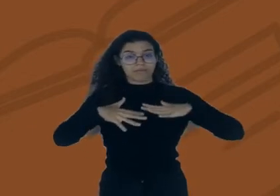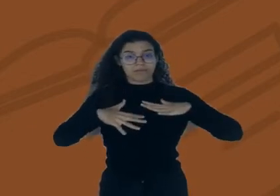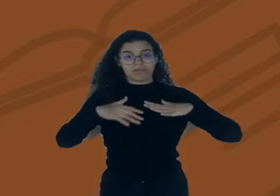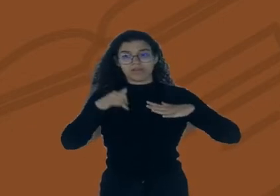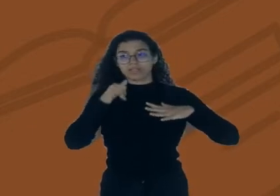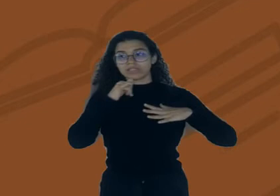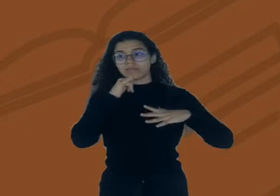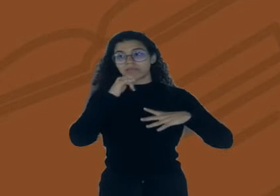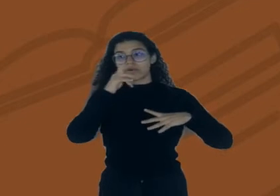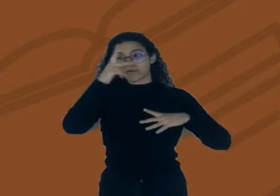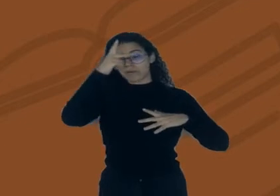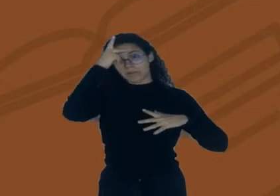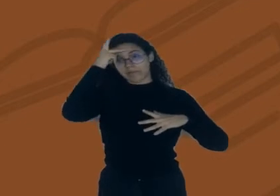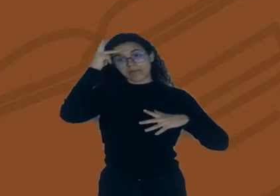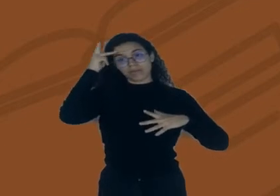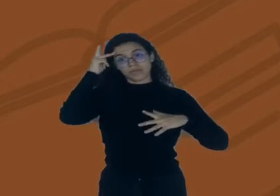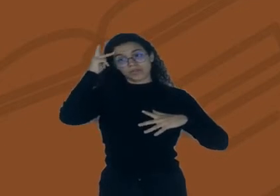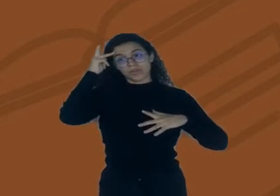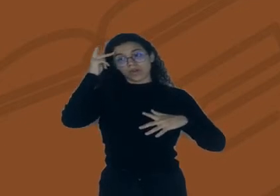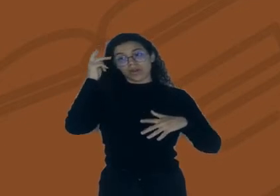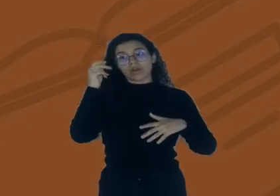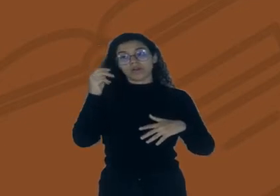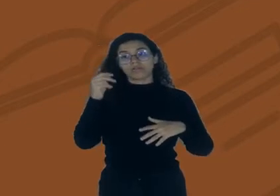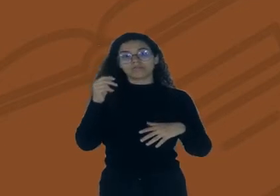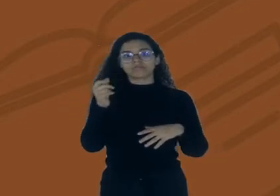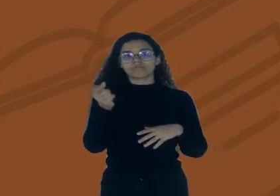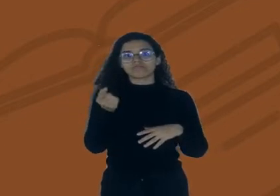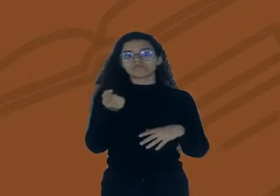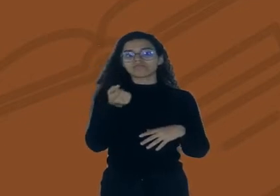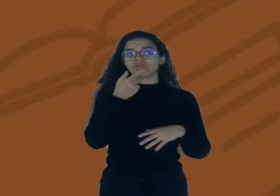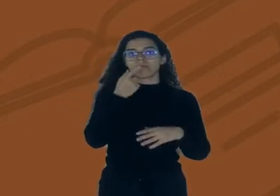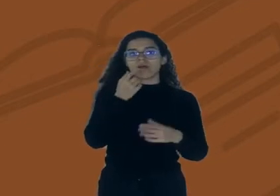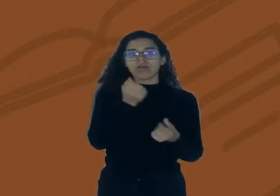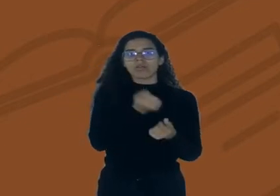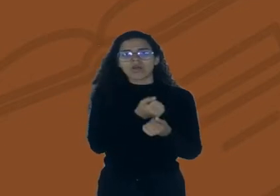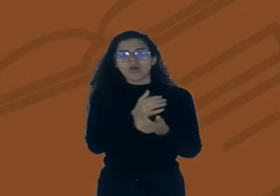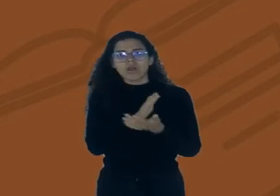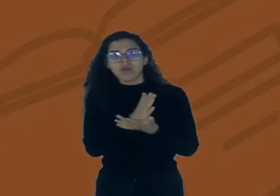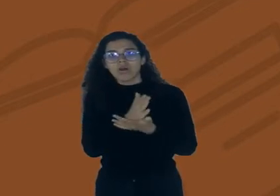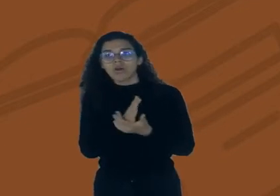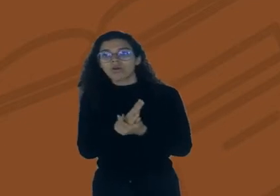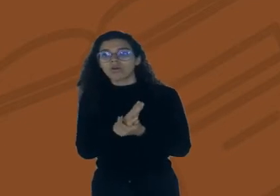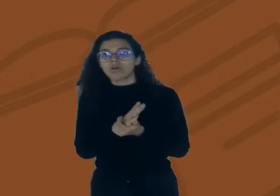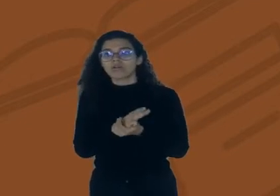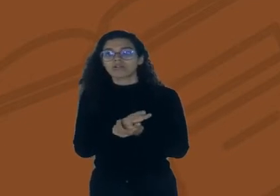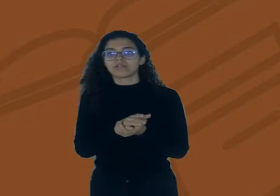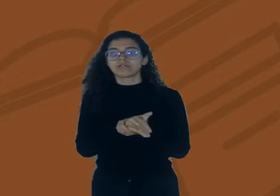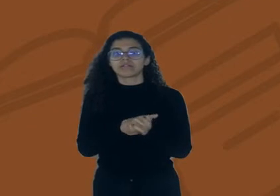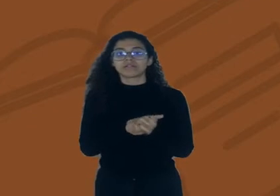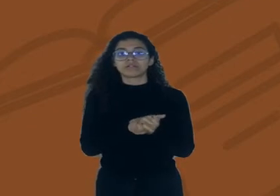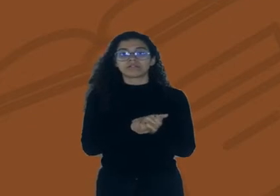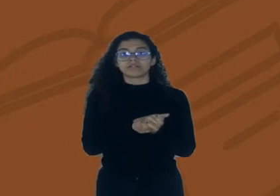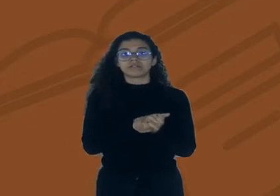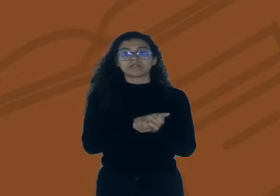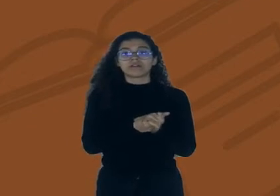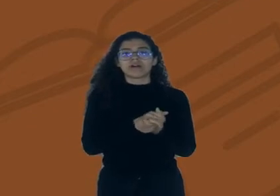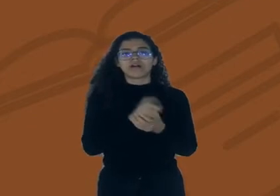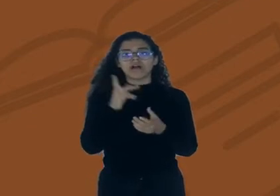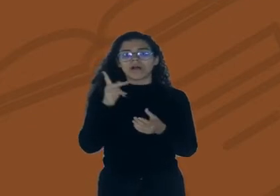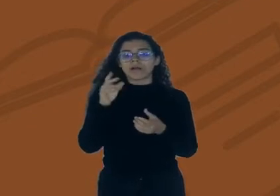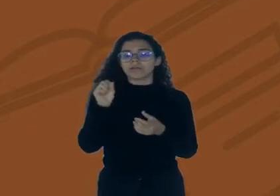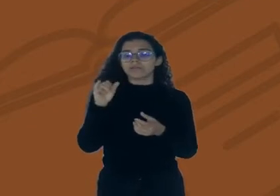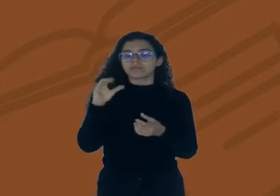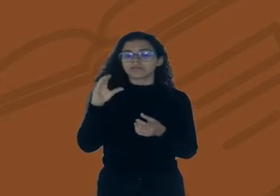pessoas fazem ingestão de substâncias psicoativas, professor, que negócio é esse? Quais são as